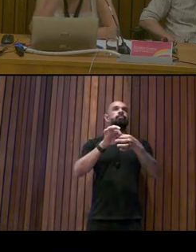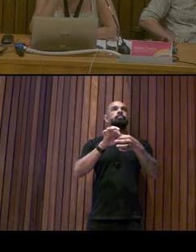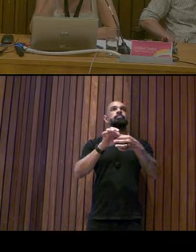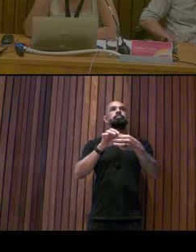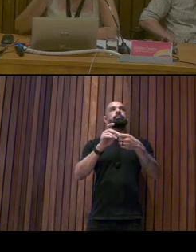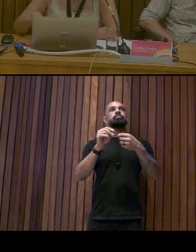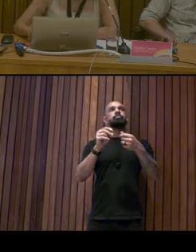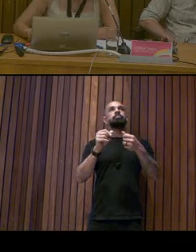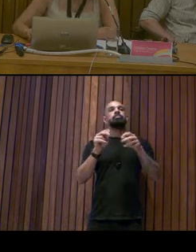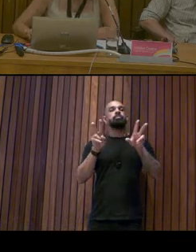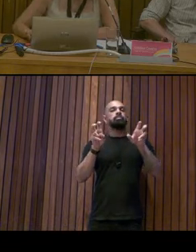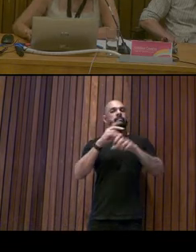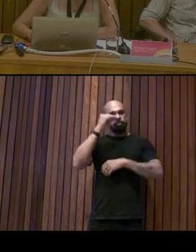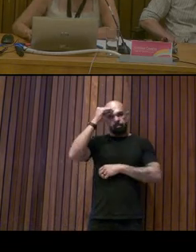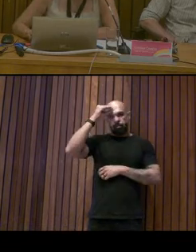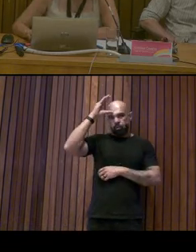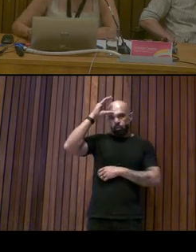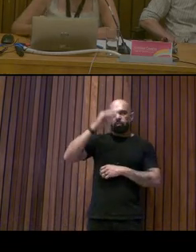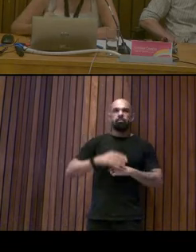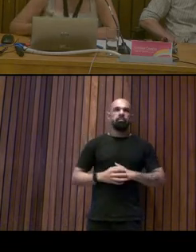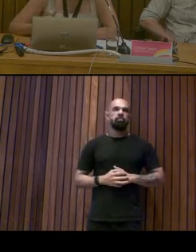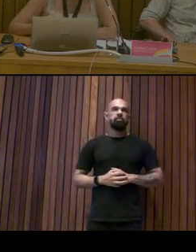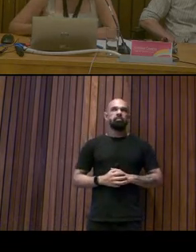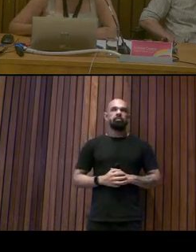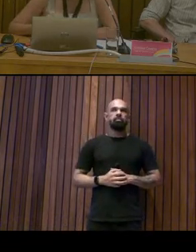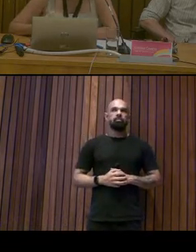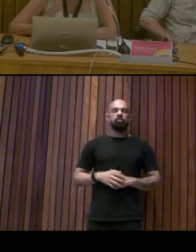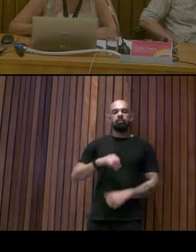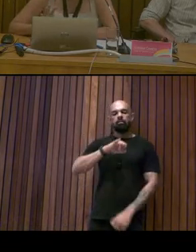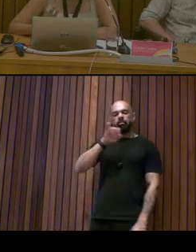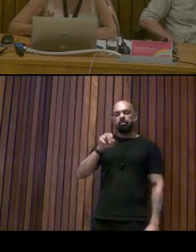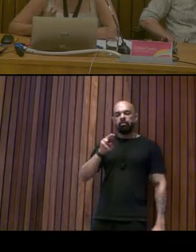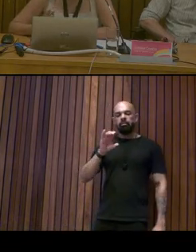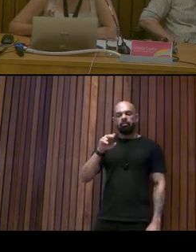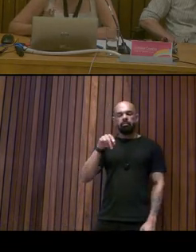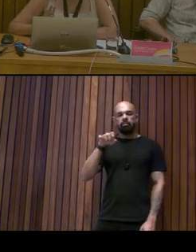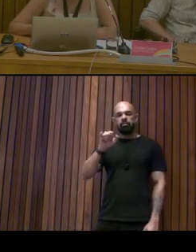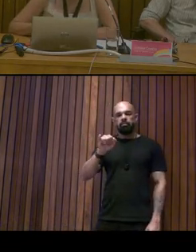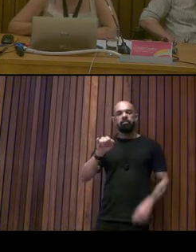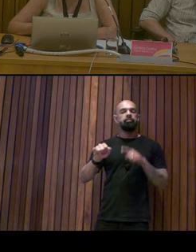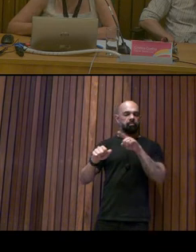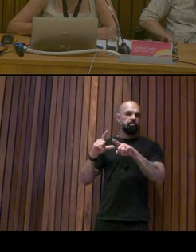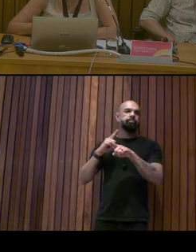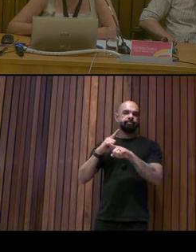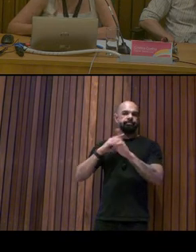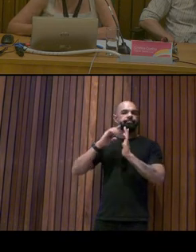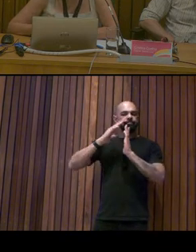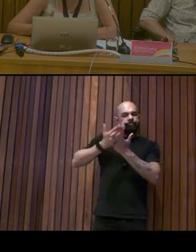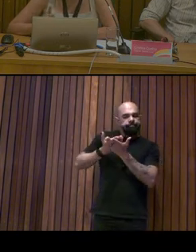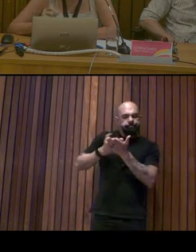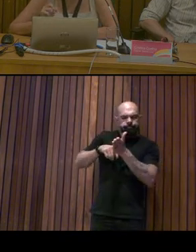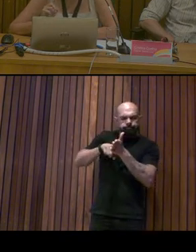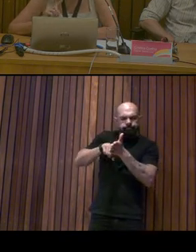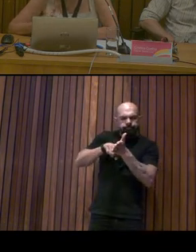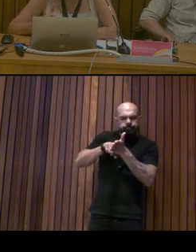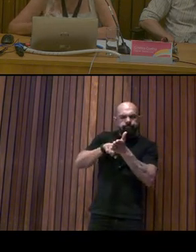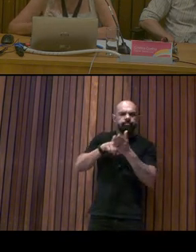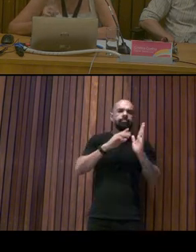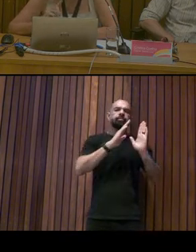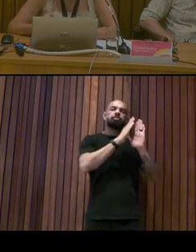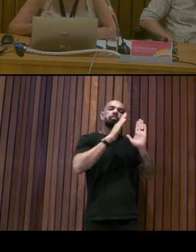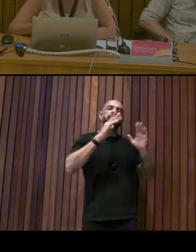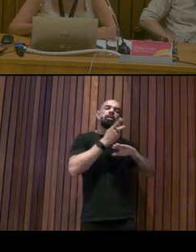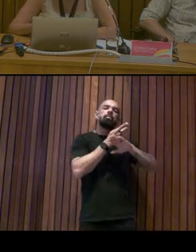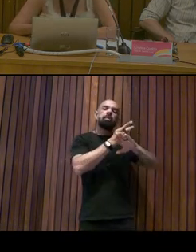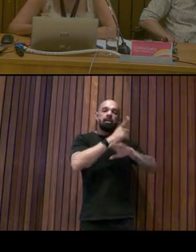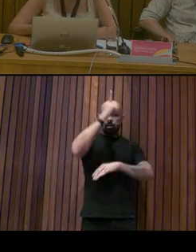essa coisa do conhecimento, né? O Jusinei, assim, só rapidamente, ele tinha feito esse estudo inicialmente para uma biblioteca parque